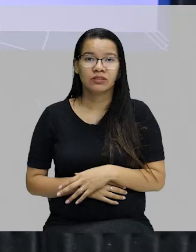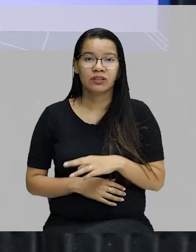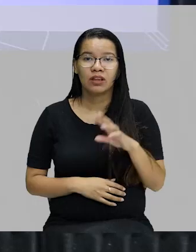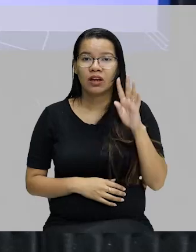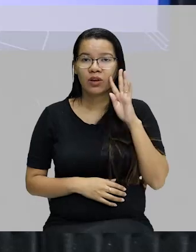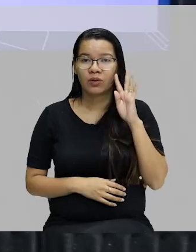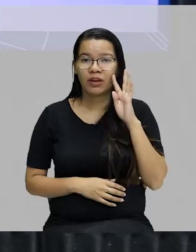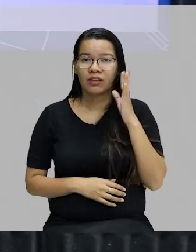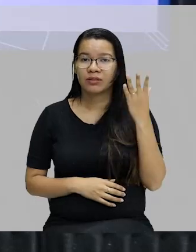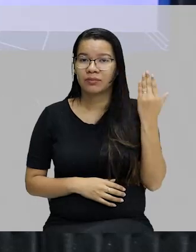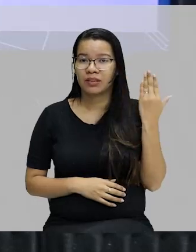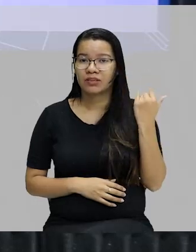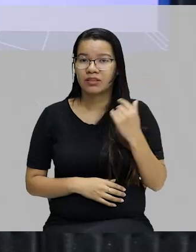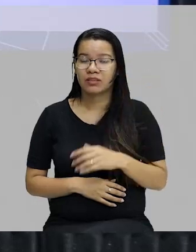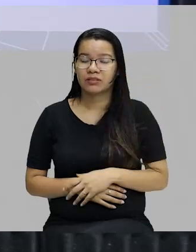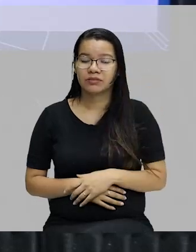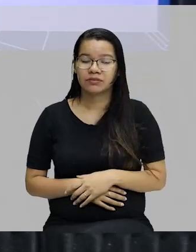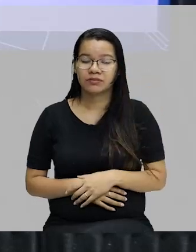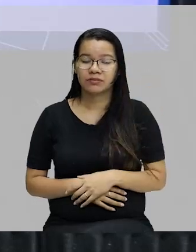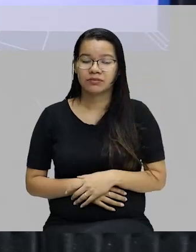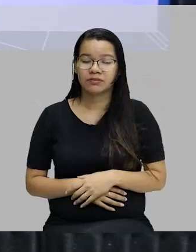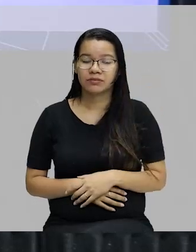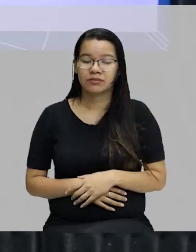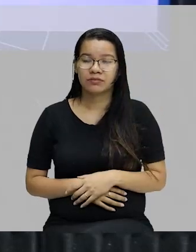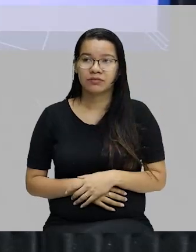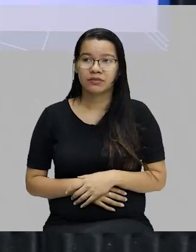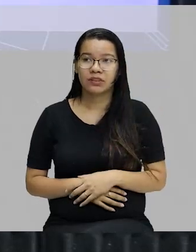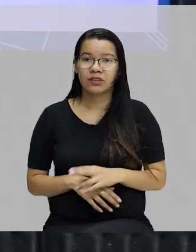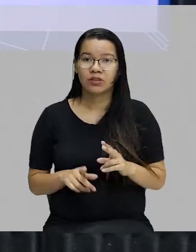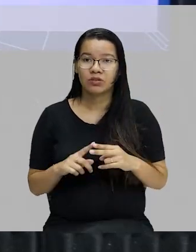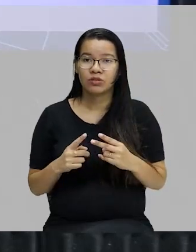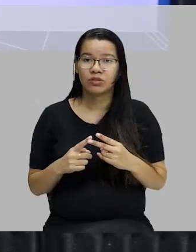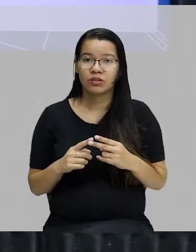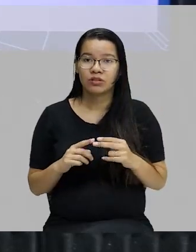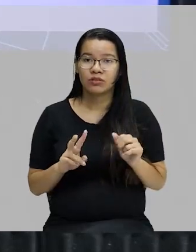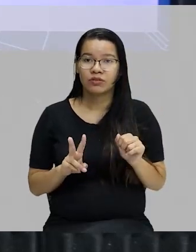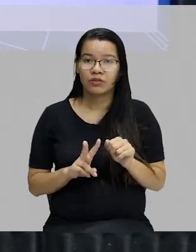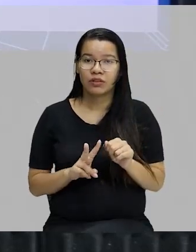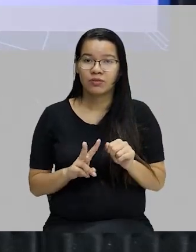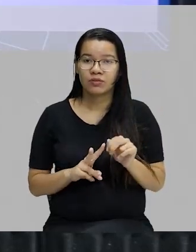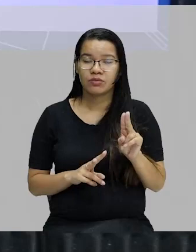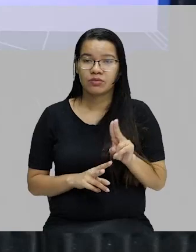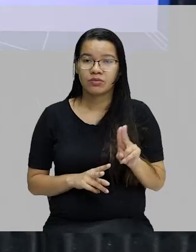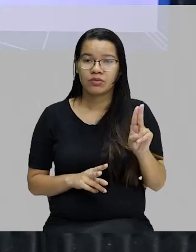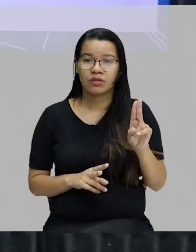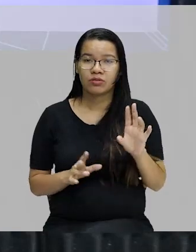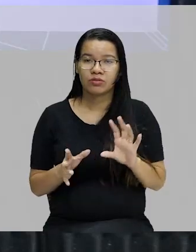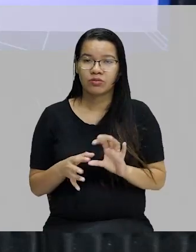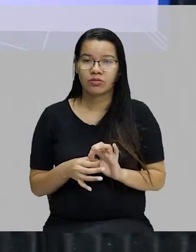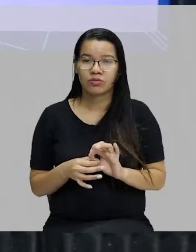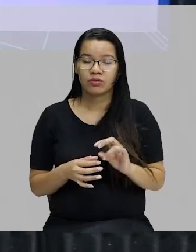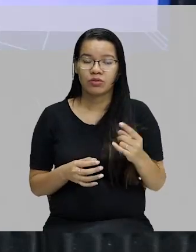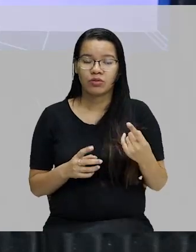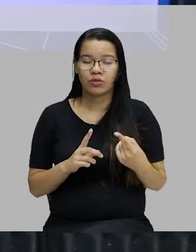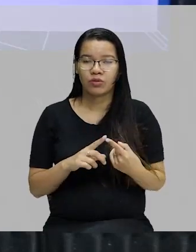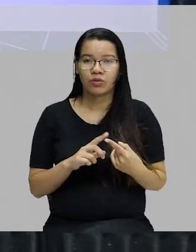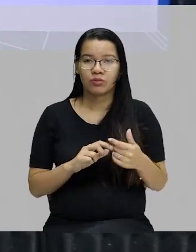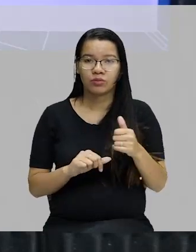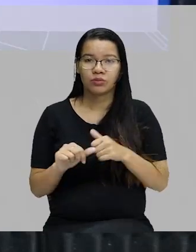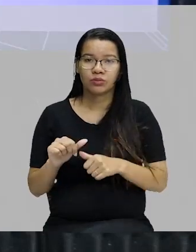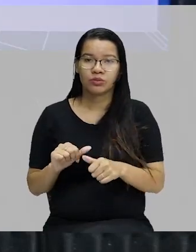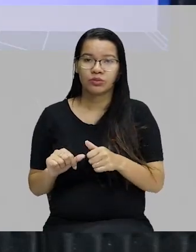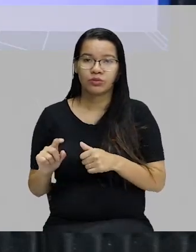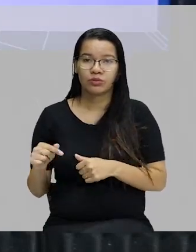quarta-feira passada. Então, extremely badly são dois advérbios utilizados juntos. Um modifica o outro. Ele dá